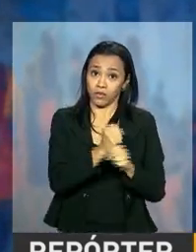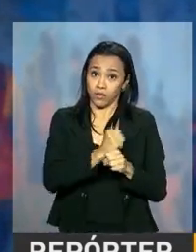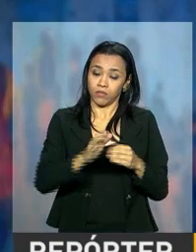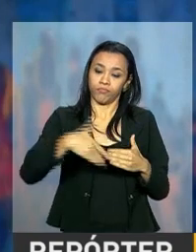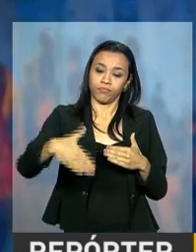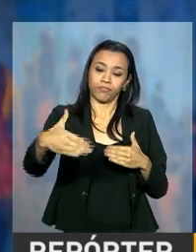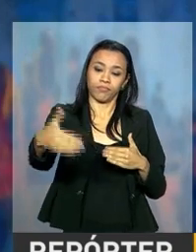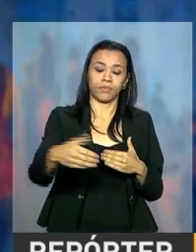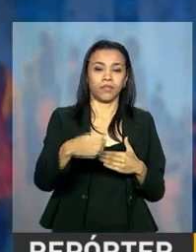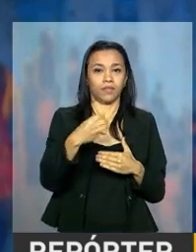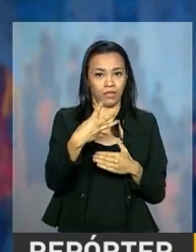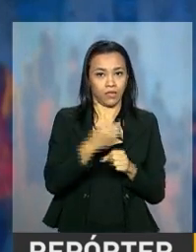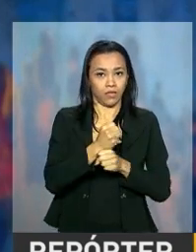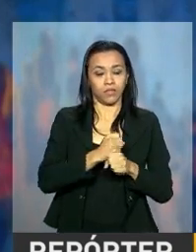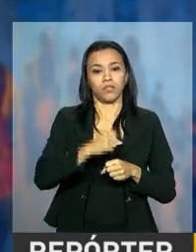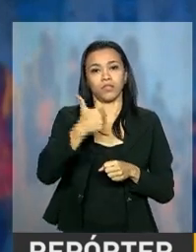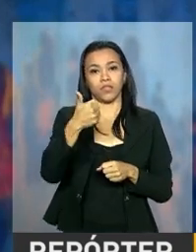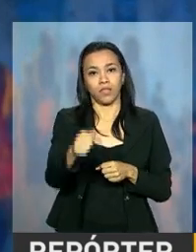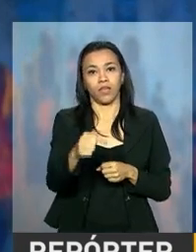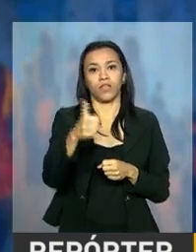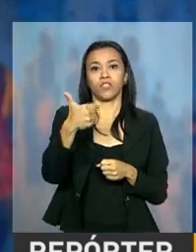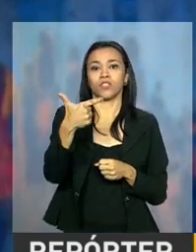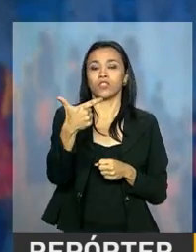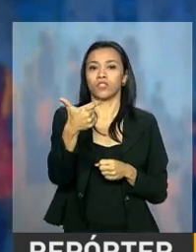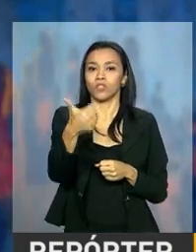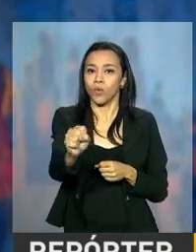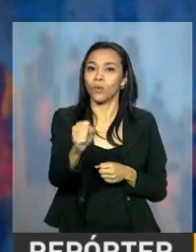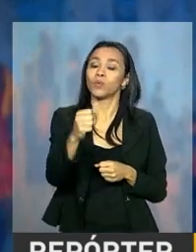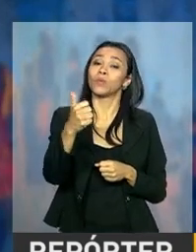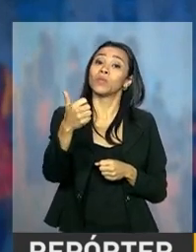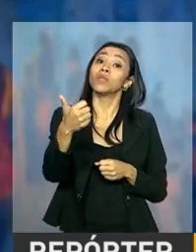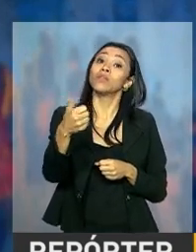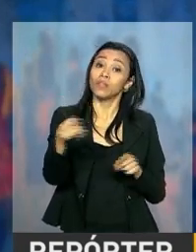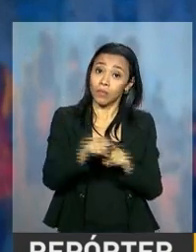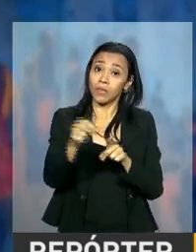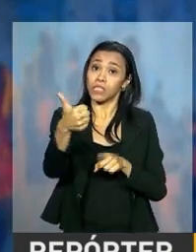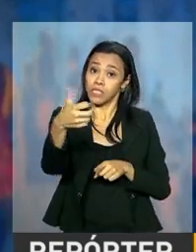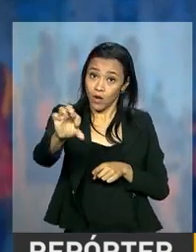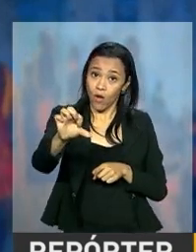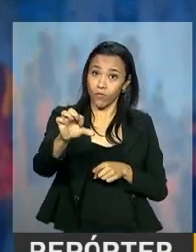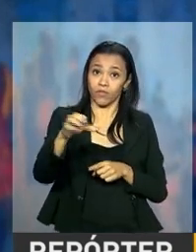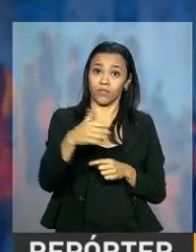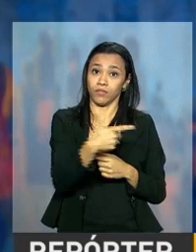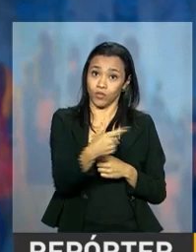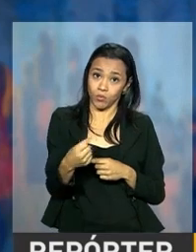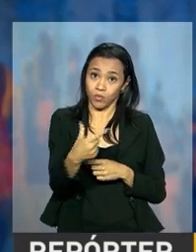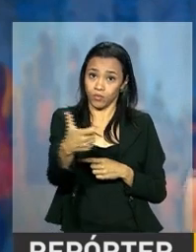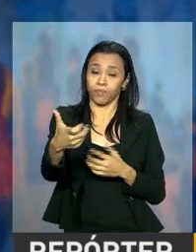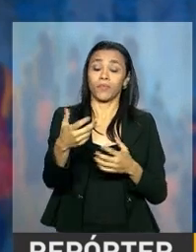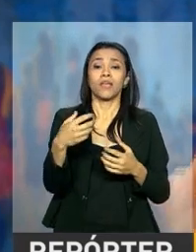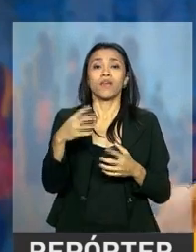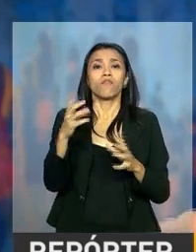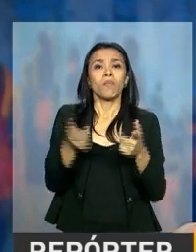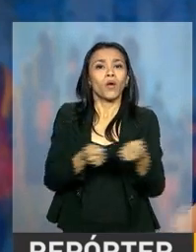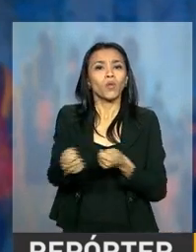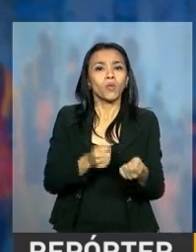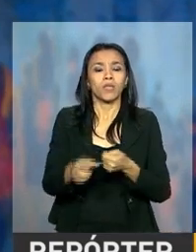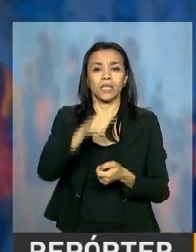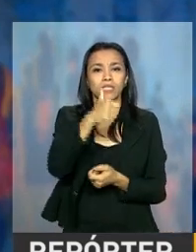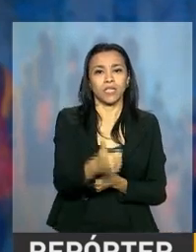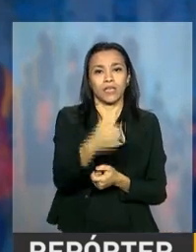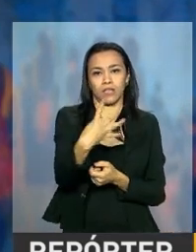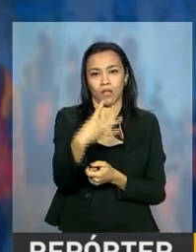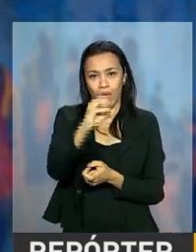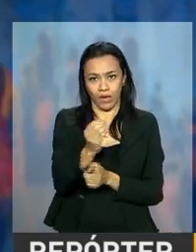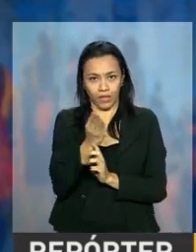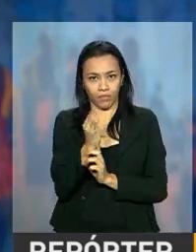anos 17 18 e 19 nós vamos economizar 140 bilhões